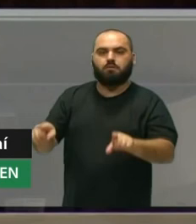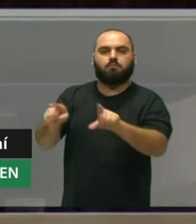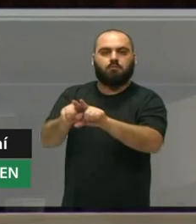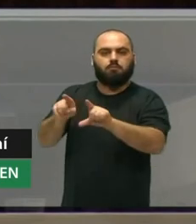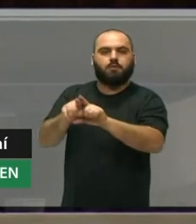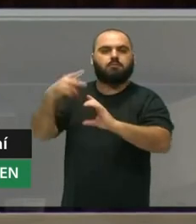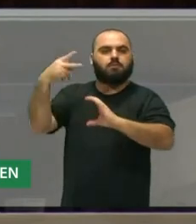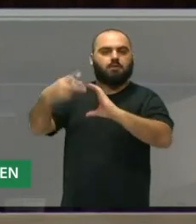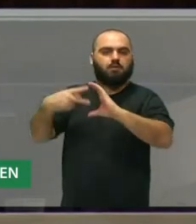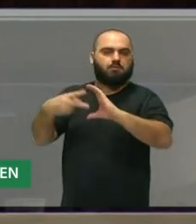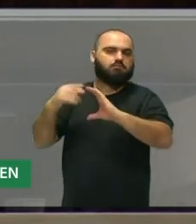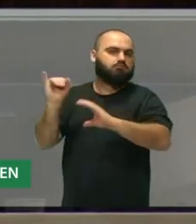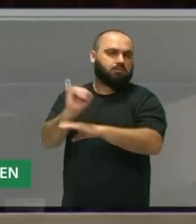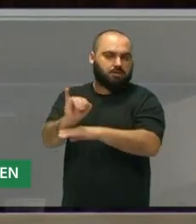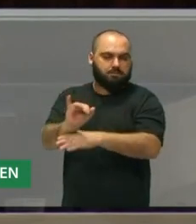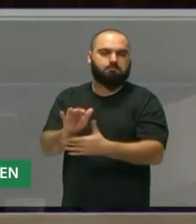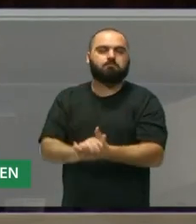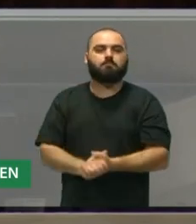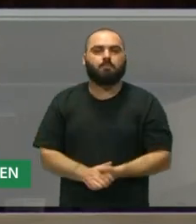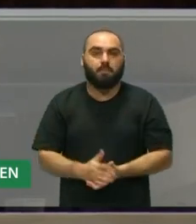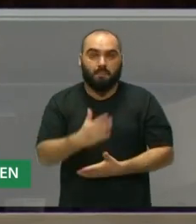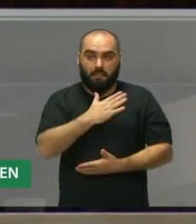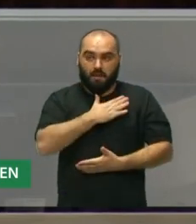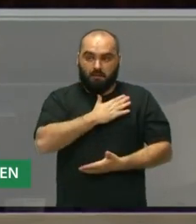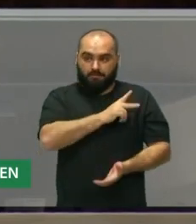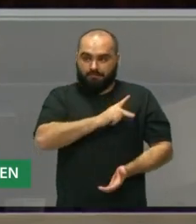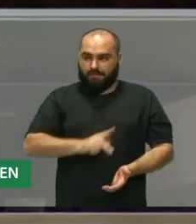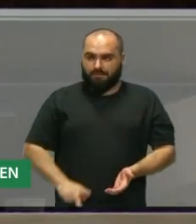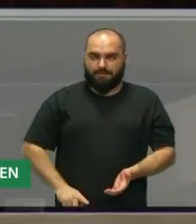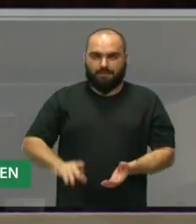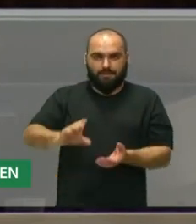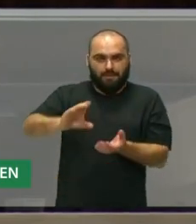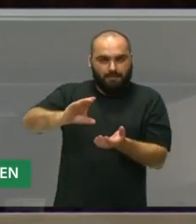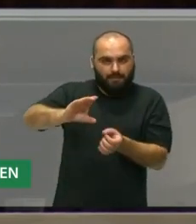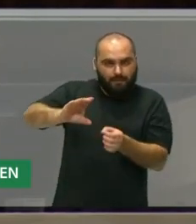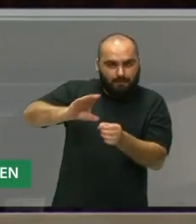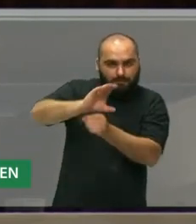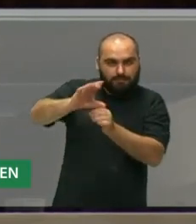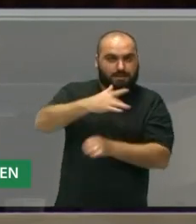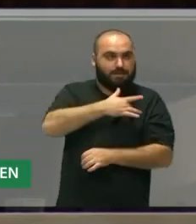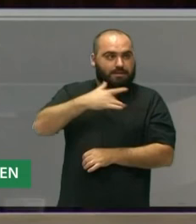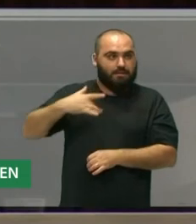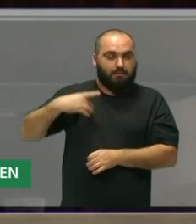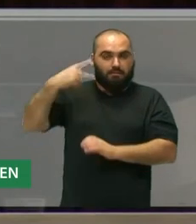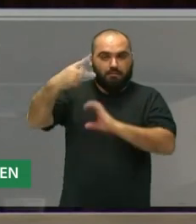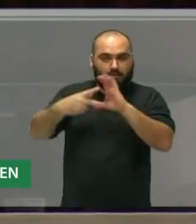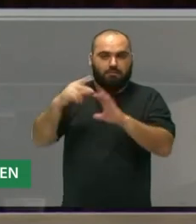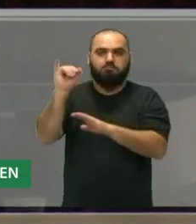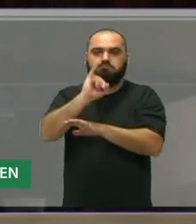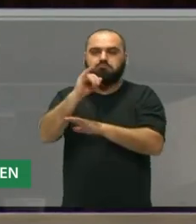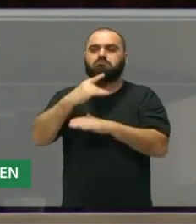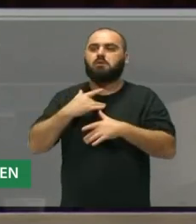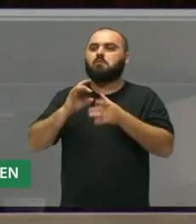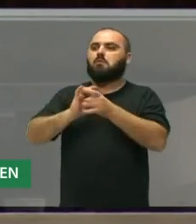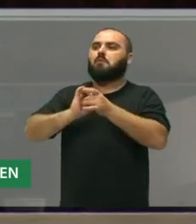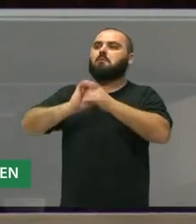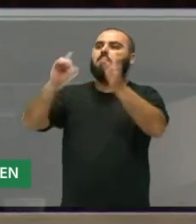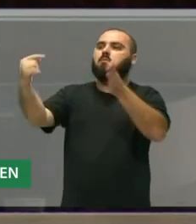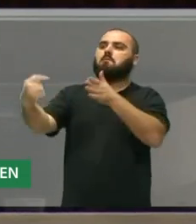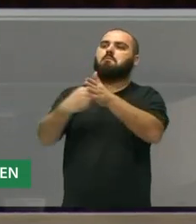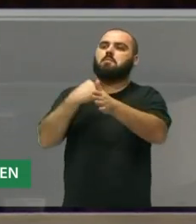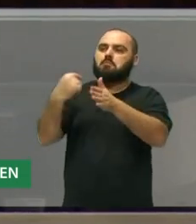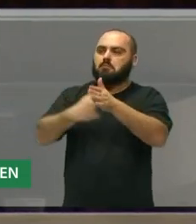de Vereadores. Eu, como presidente da Comissão de Saúde dessa casa, me coloco à disposição também